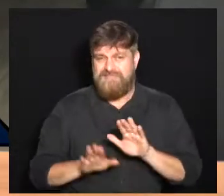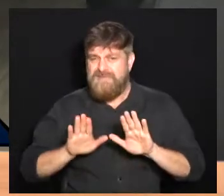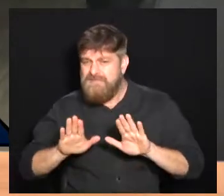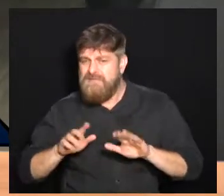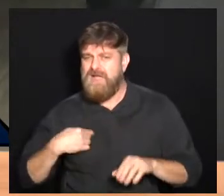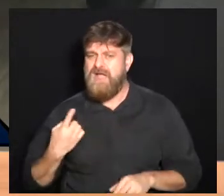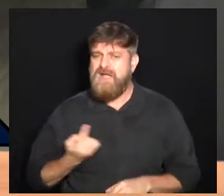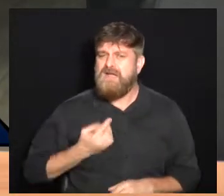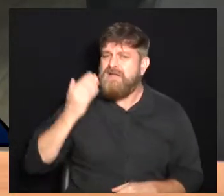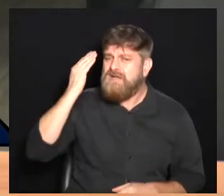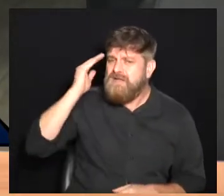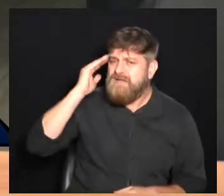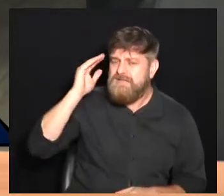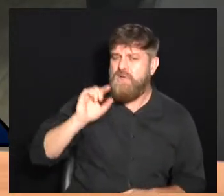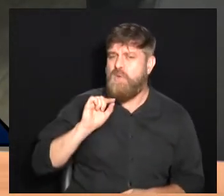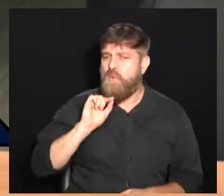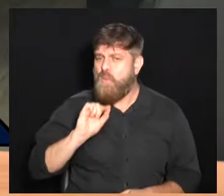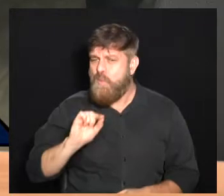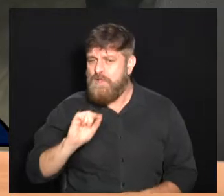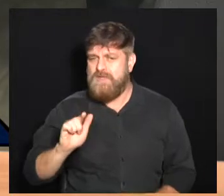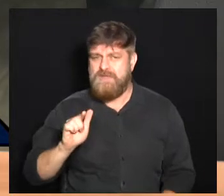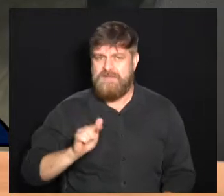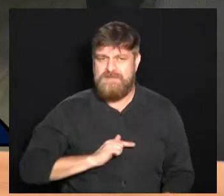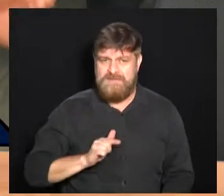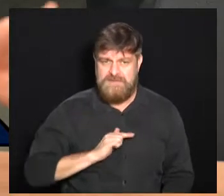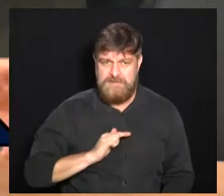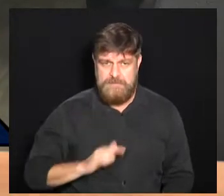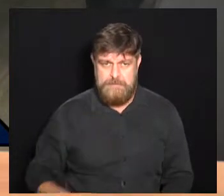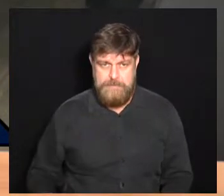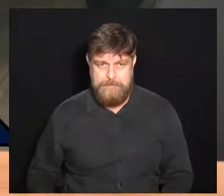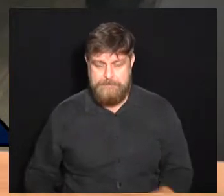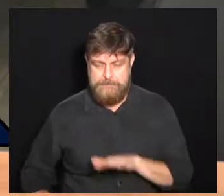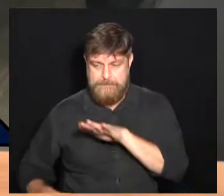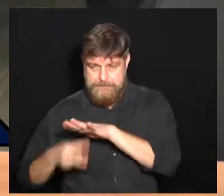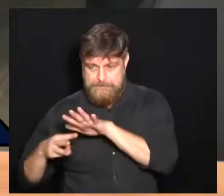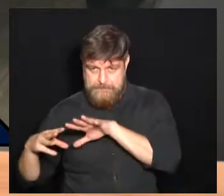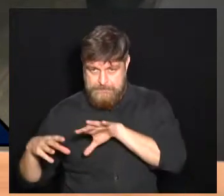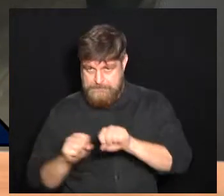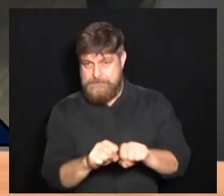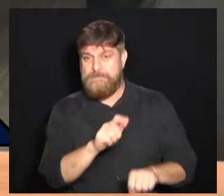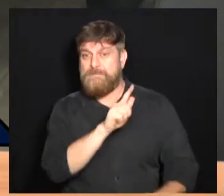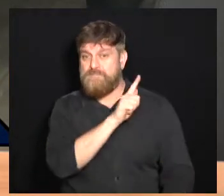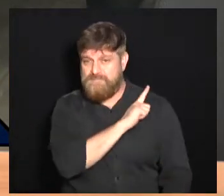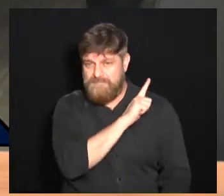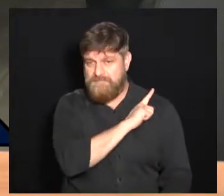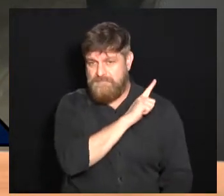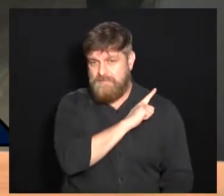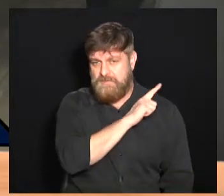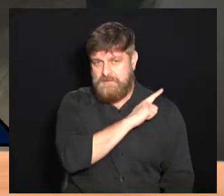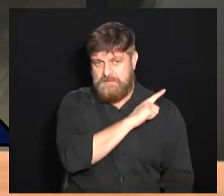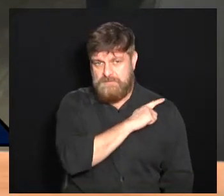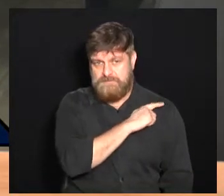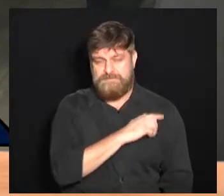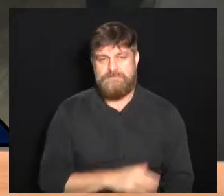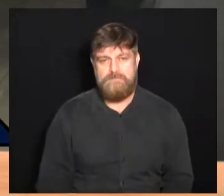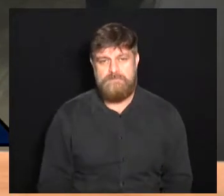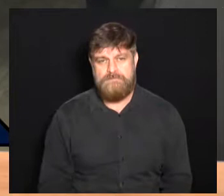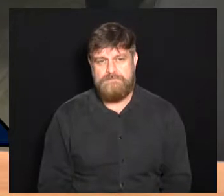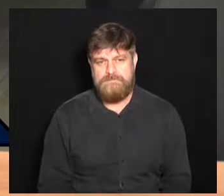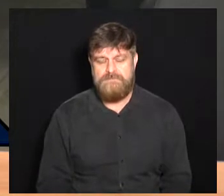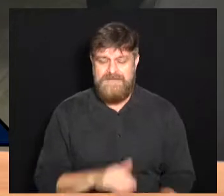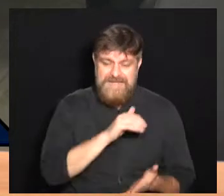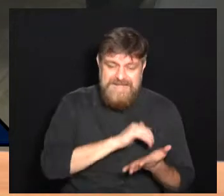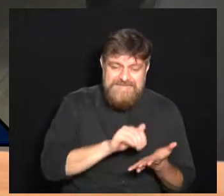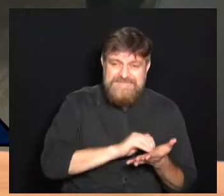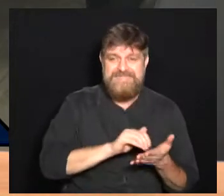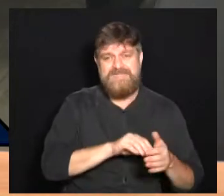a gente entende que, independentemente de haver a cessão da gestão para um ente terceiro, a Secretaria